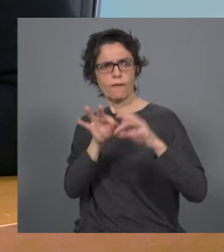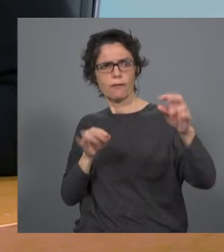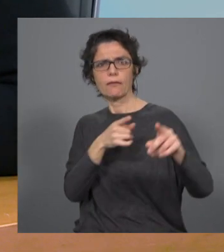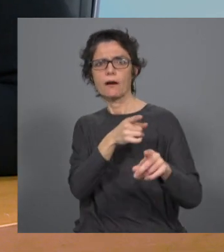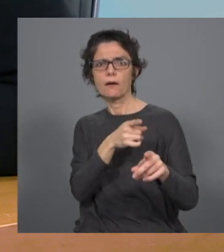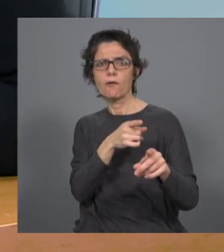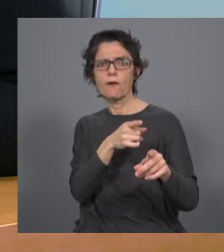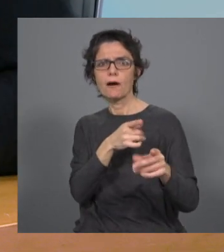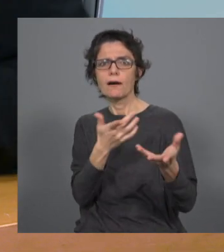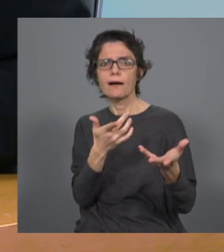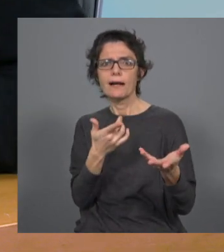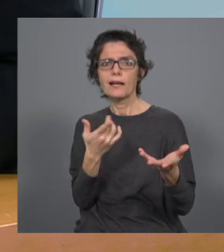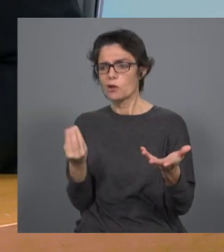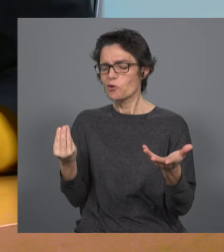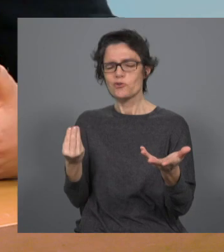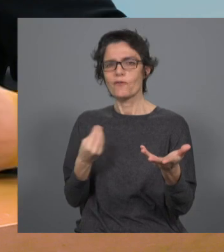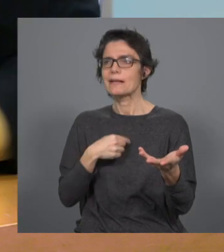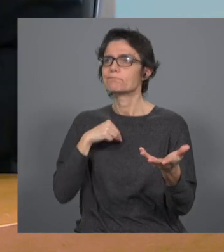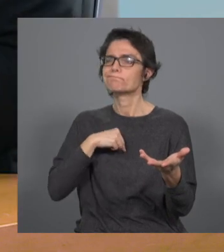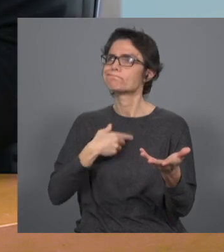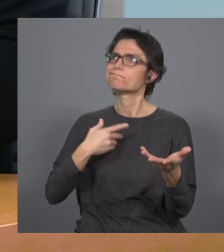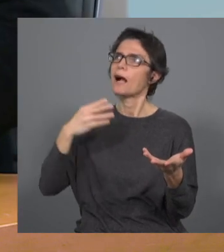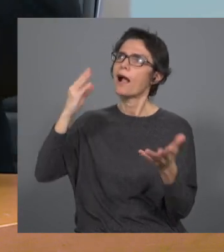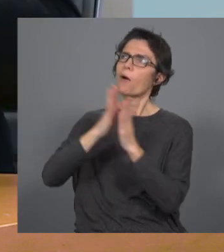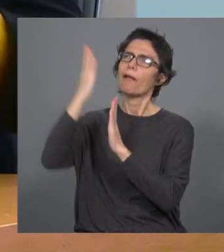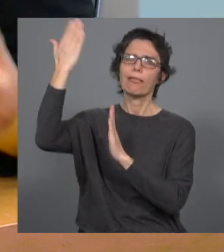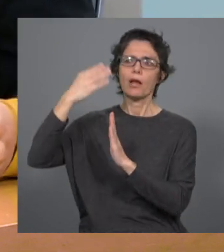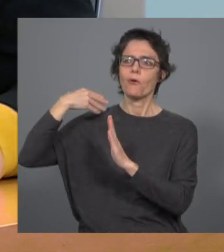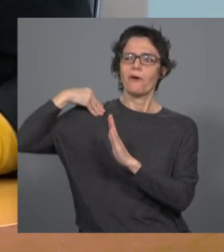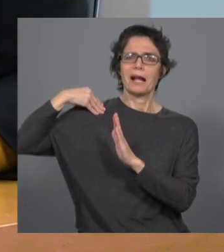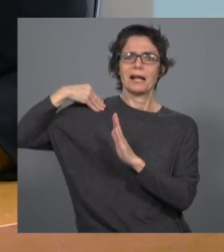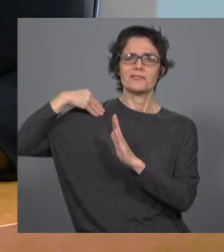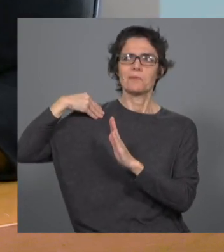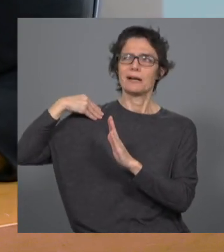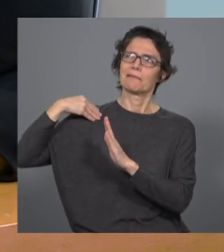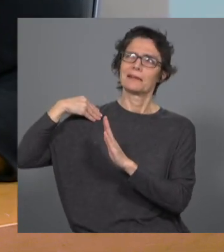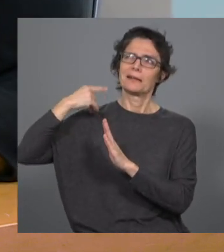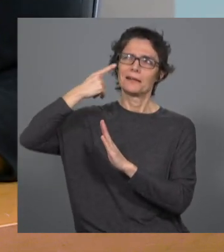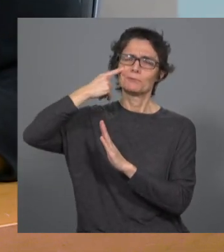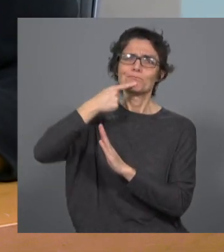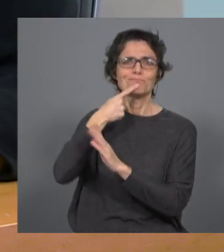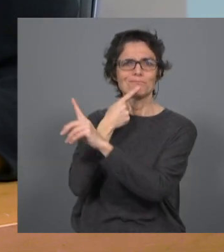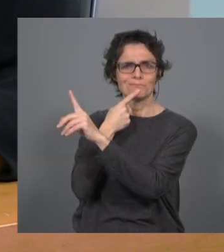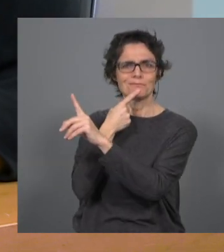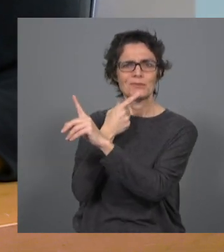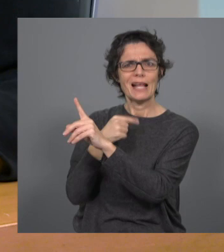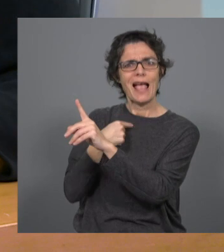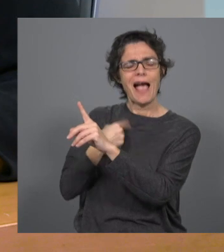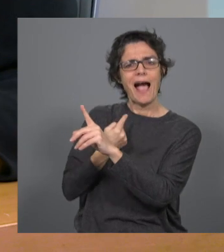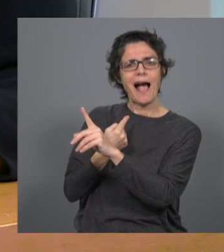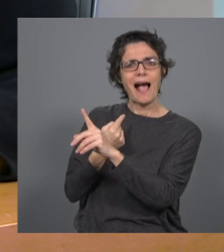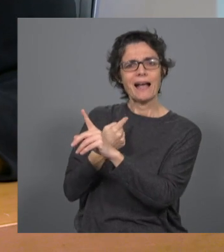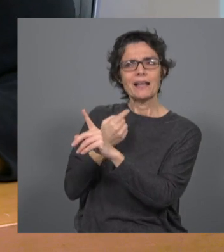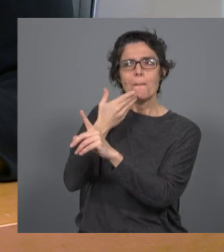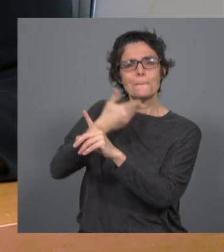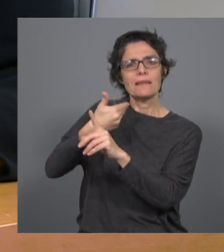desde novinha, que eu sentia que Deus me chamava a entregar-me uma causa que eu não sabia bem qual era. mas eu sei que era doar-me aos outros e